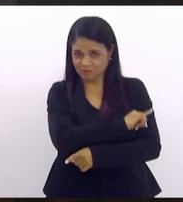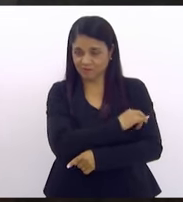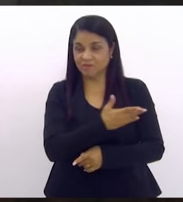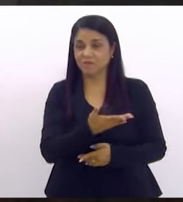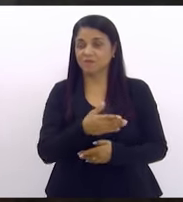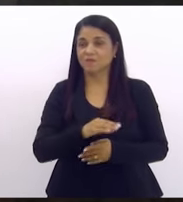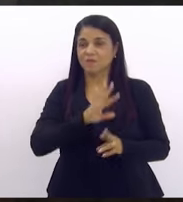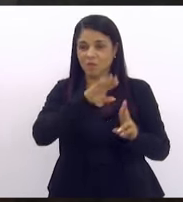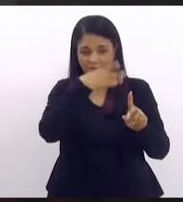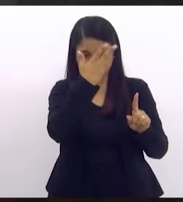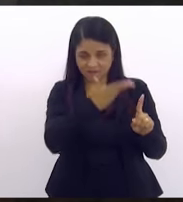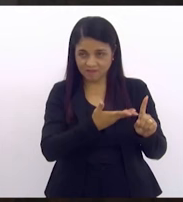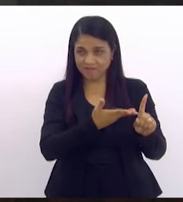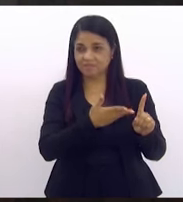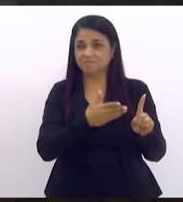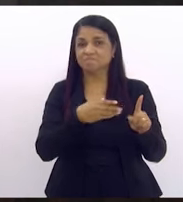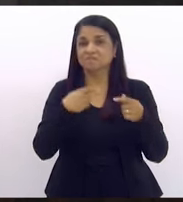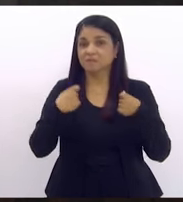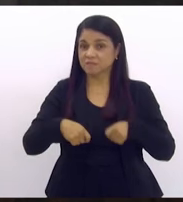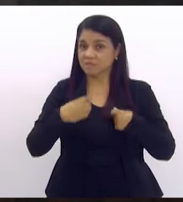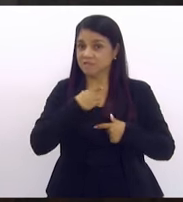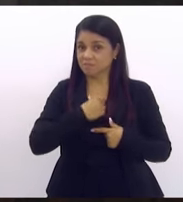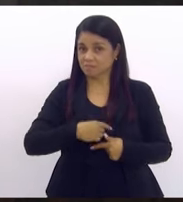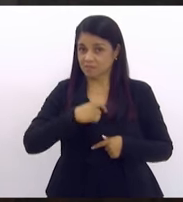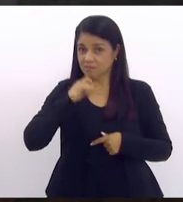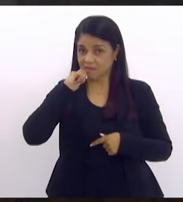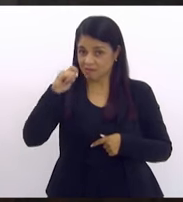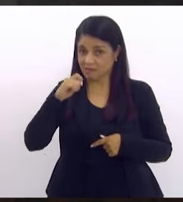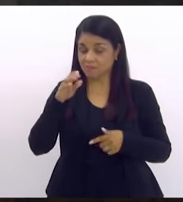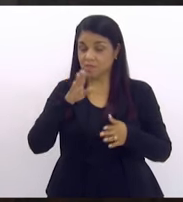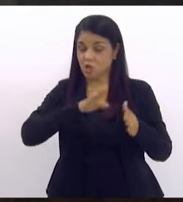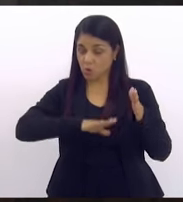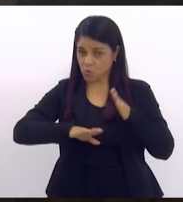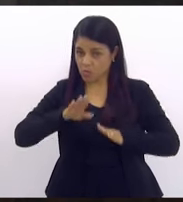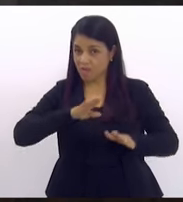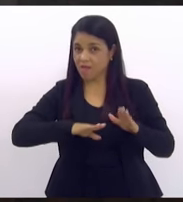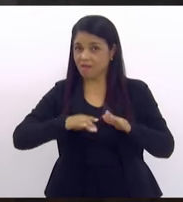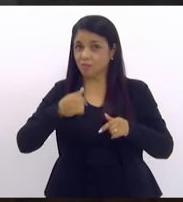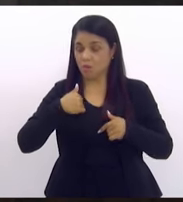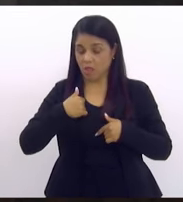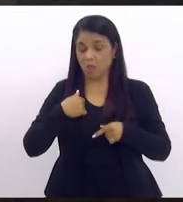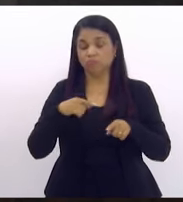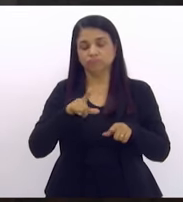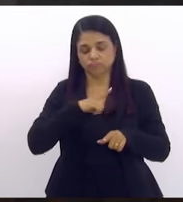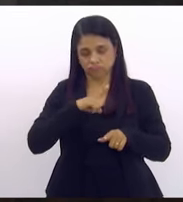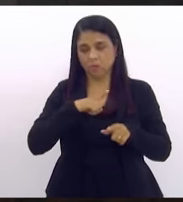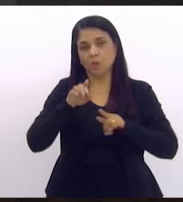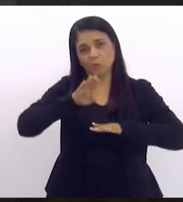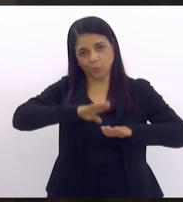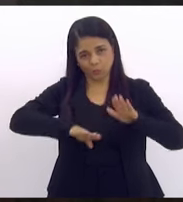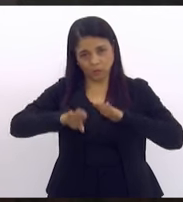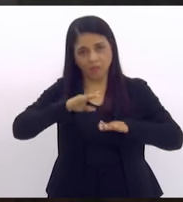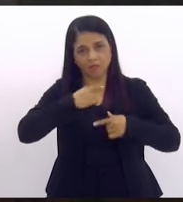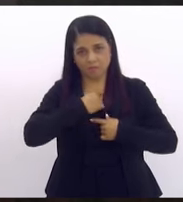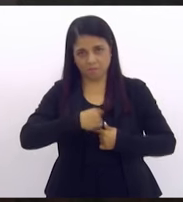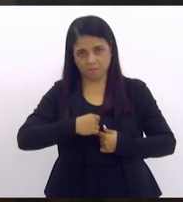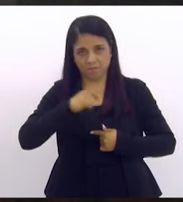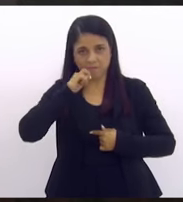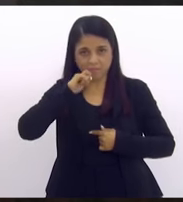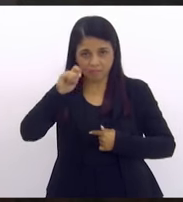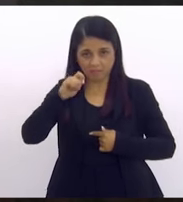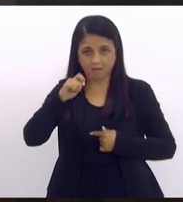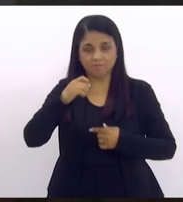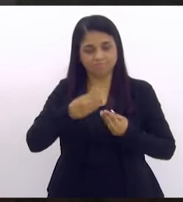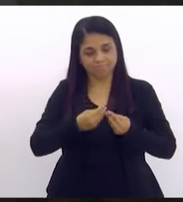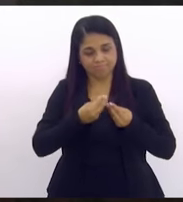vezes ela precisa ter esse cuidado e eu aqui tenho esse cuidado em dar essa essa